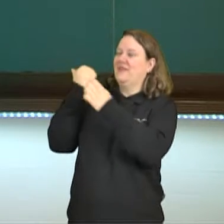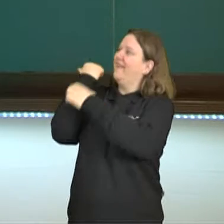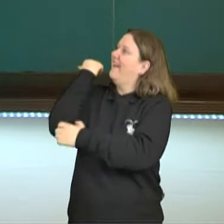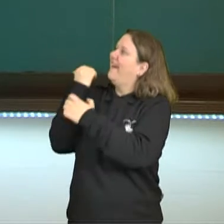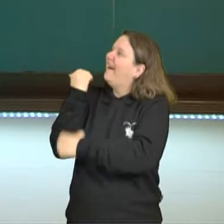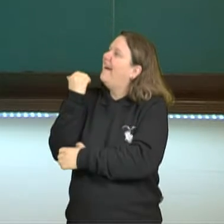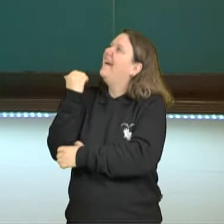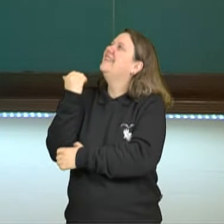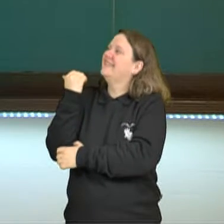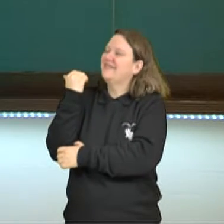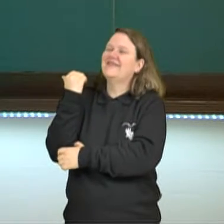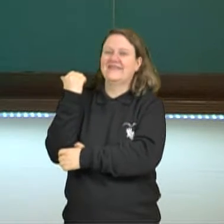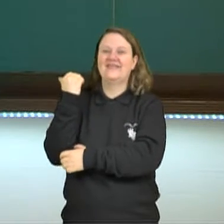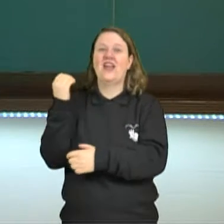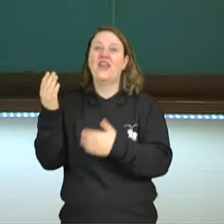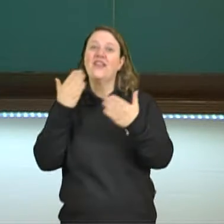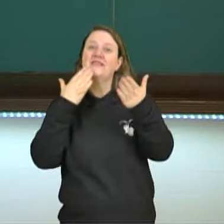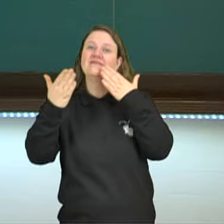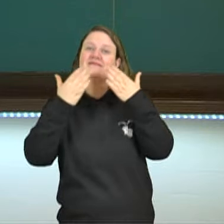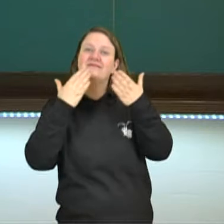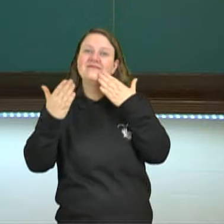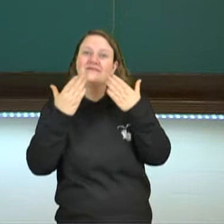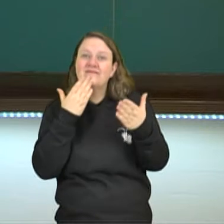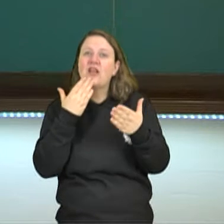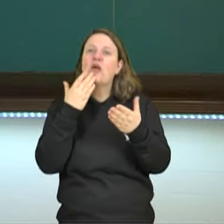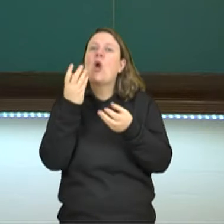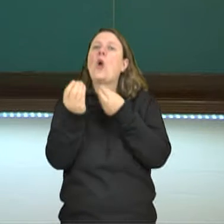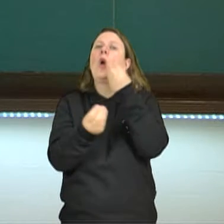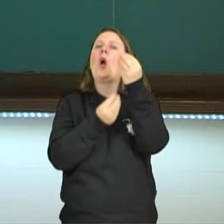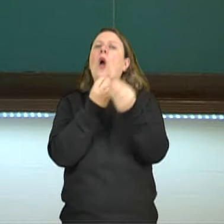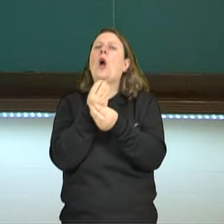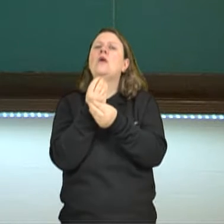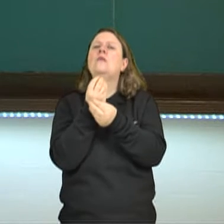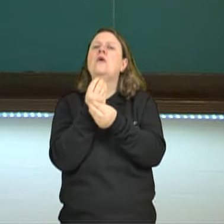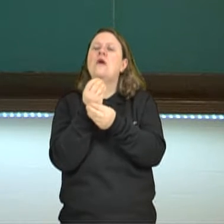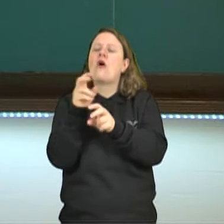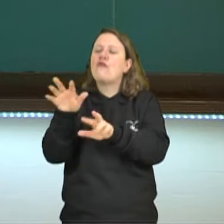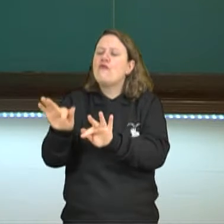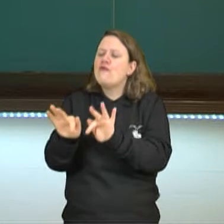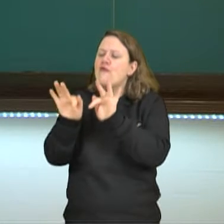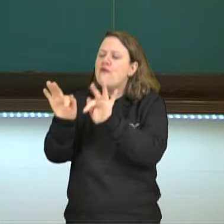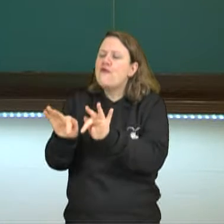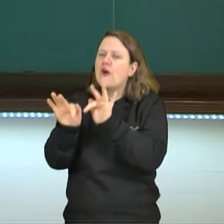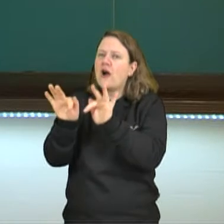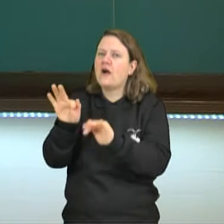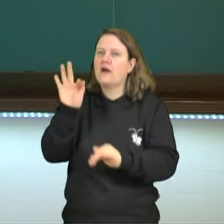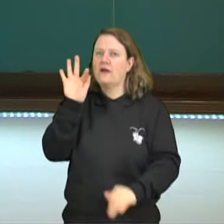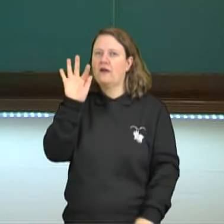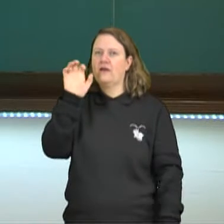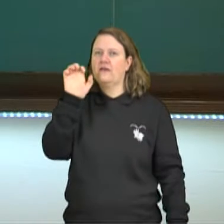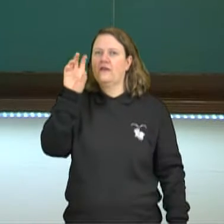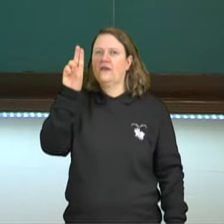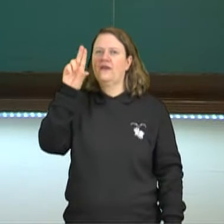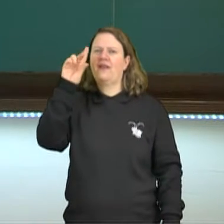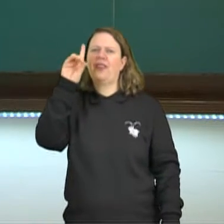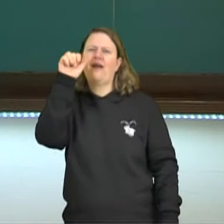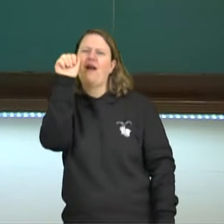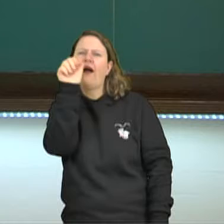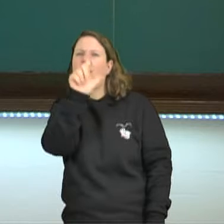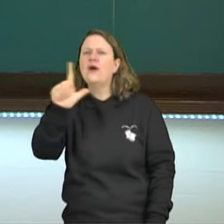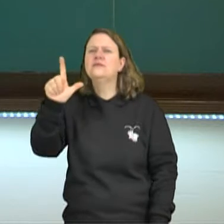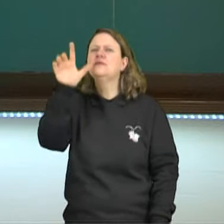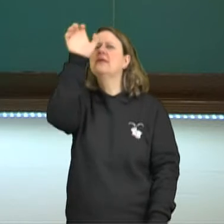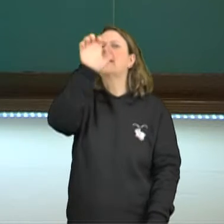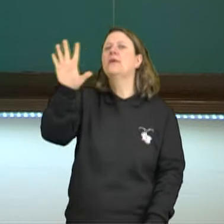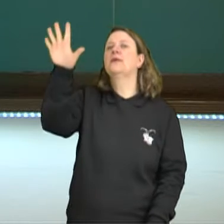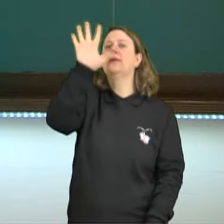querida intérprete, para o nosso bate-papo, a formação da Europa feudal, o colonato e o comitatus, essas